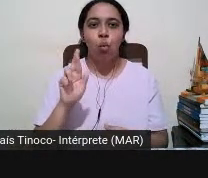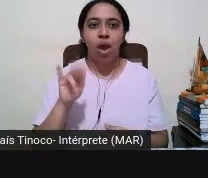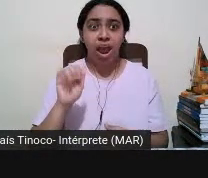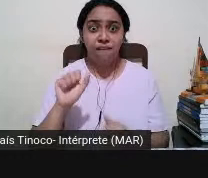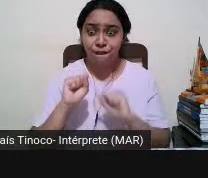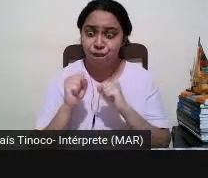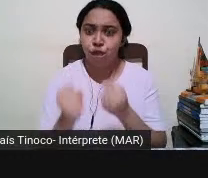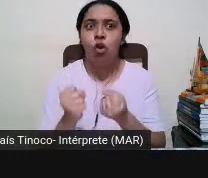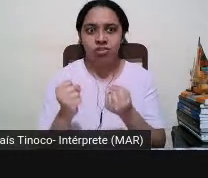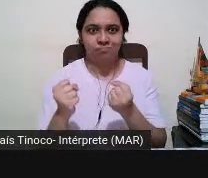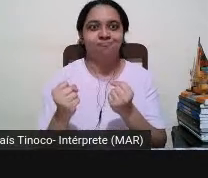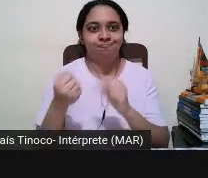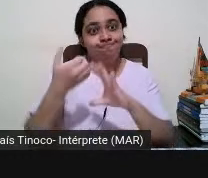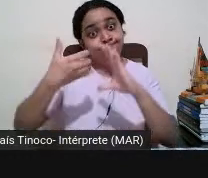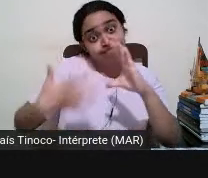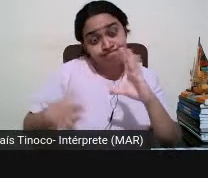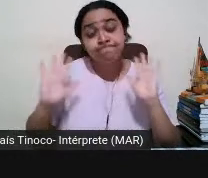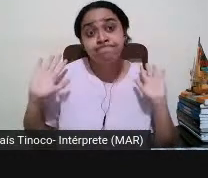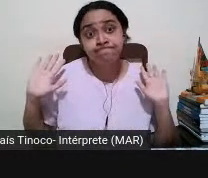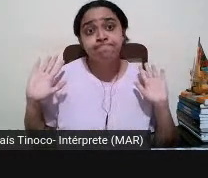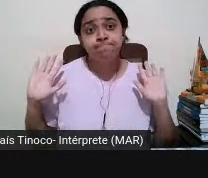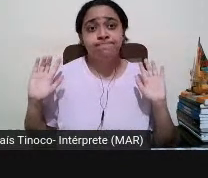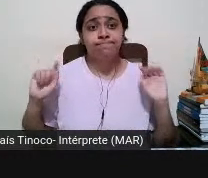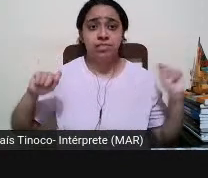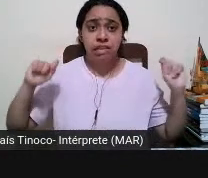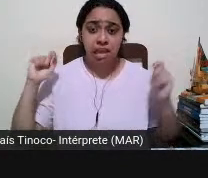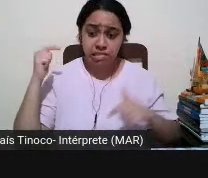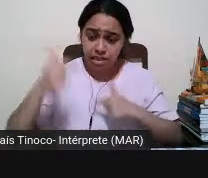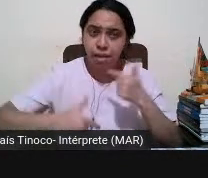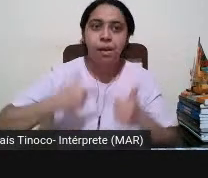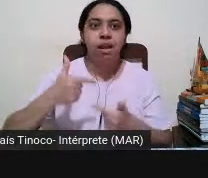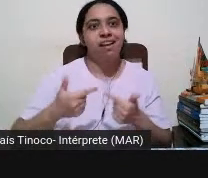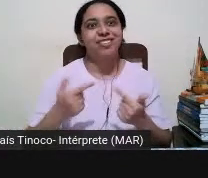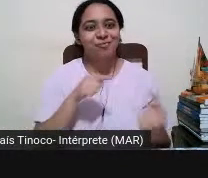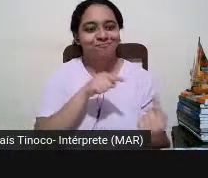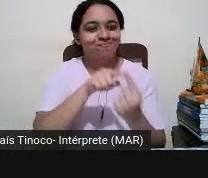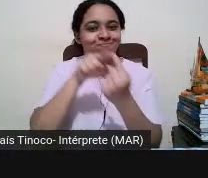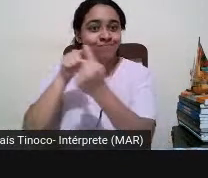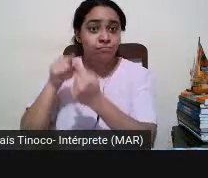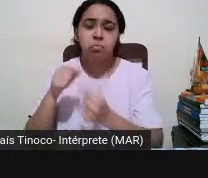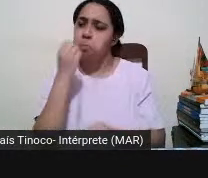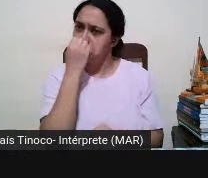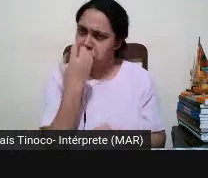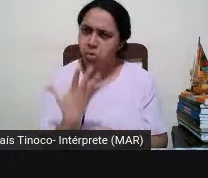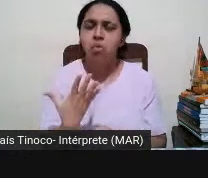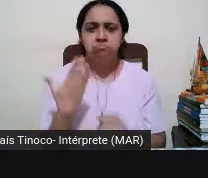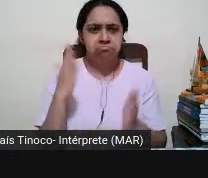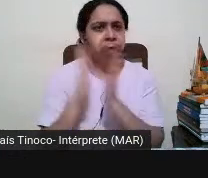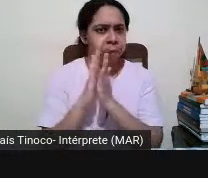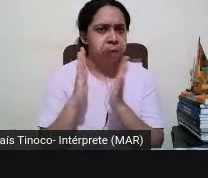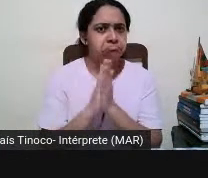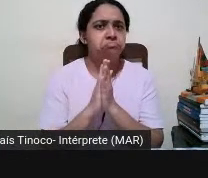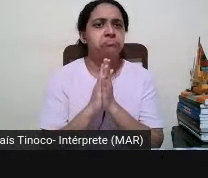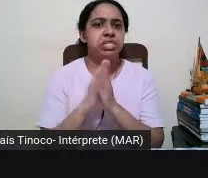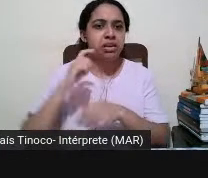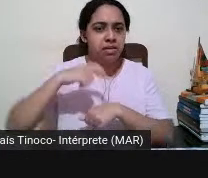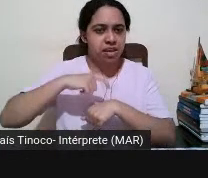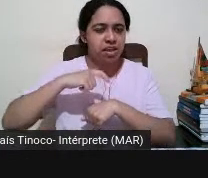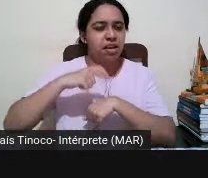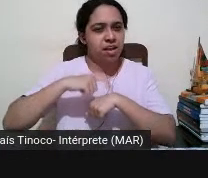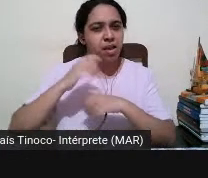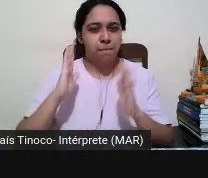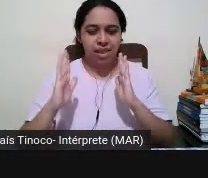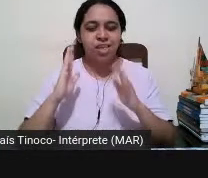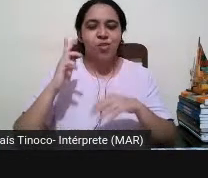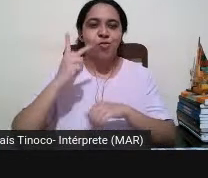essa faixa de manobra para poder trabalhar com isso e foi muito exitoso tá esse tema que nós fizemos lá no